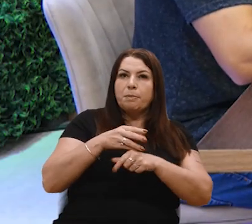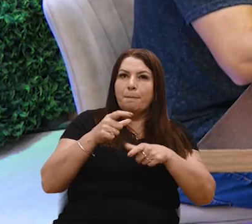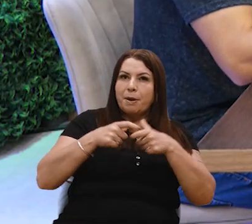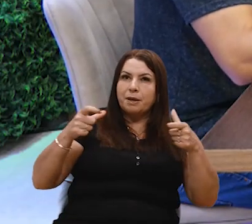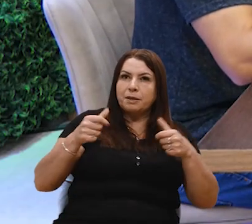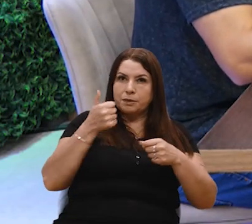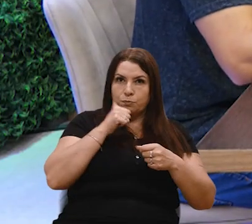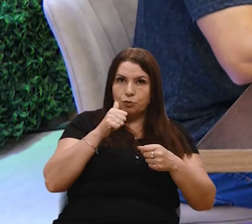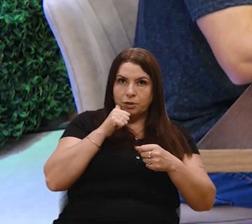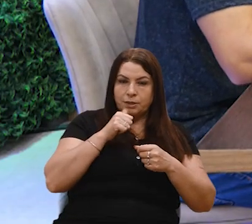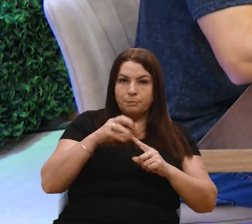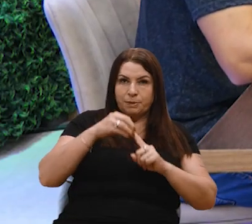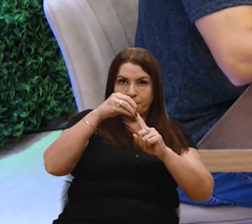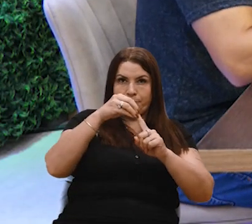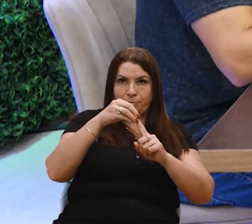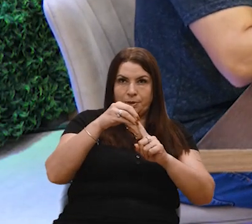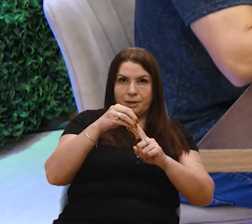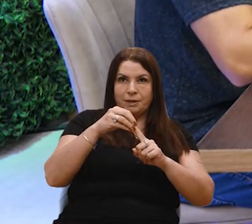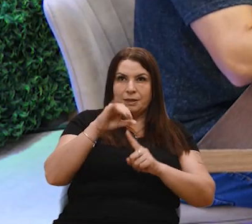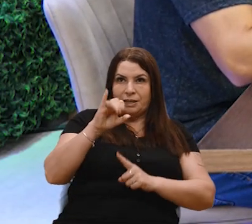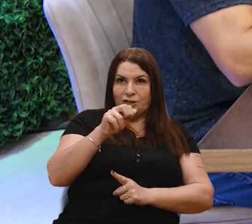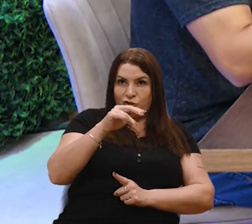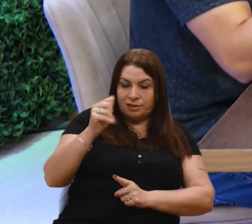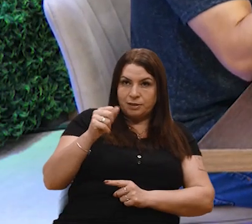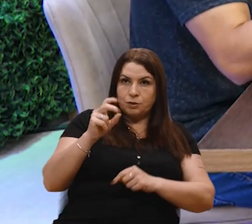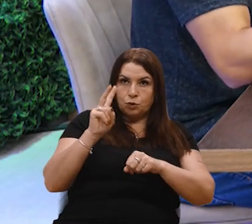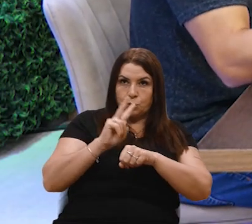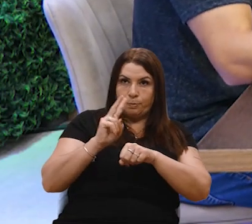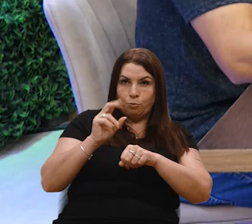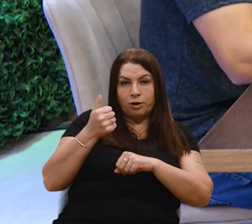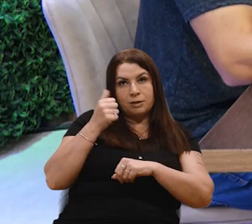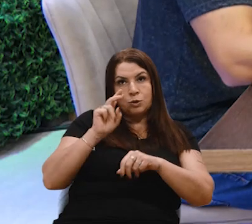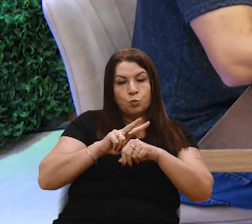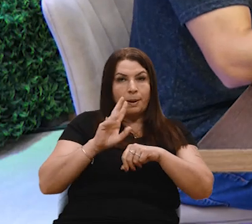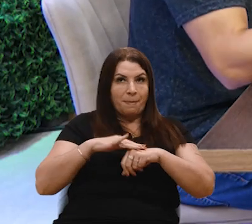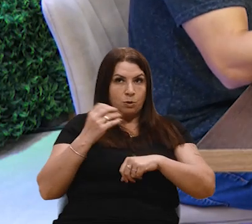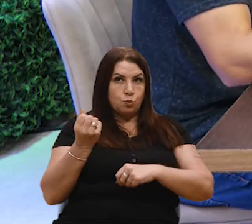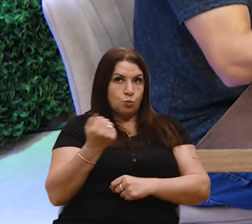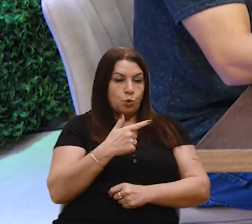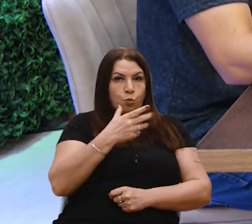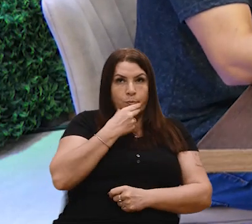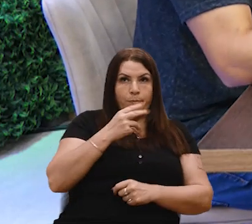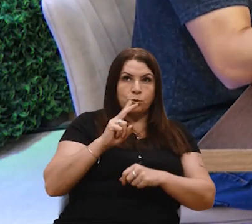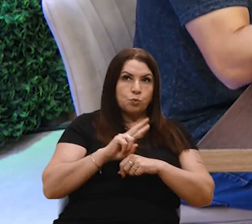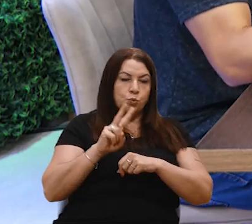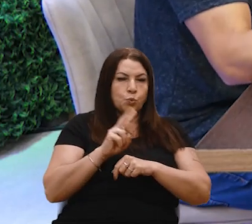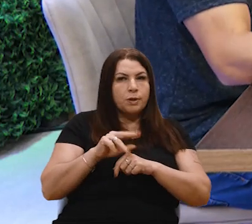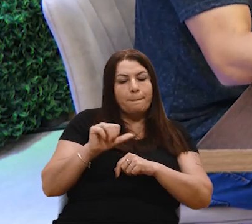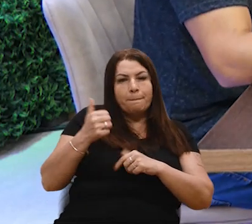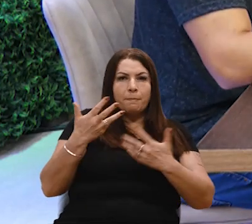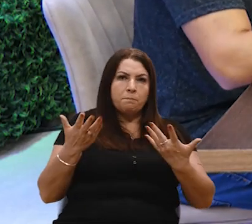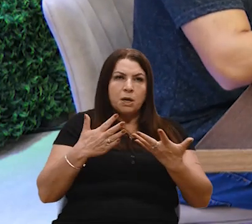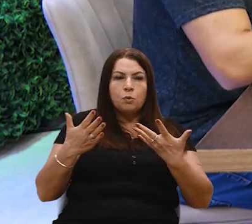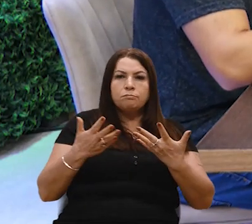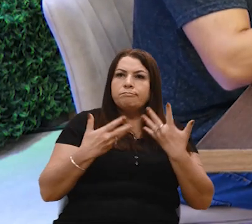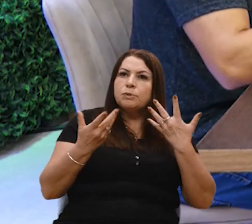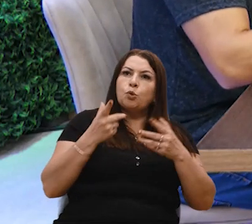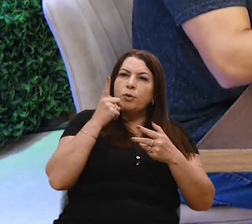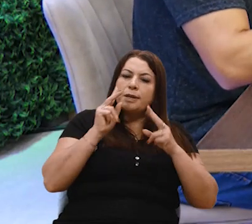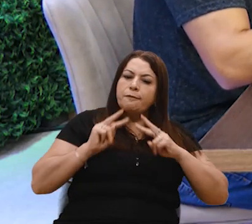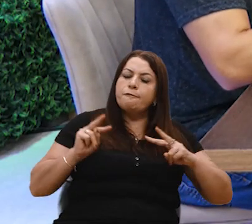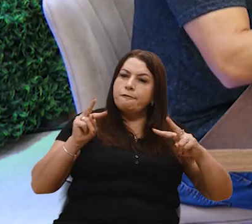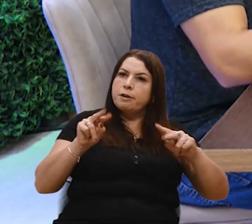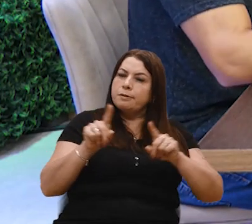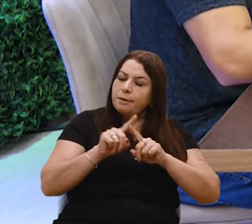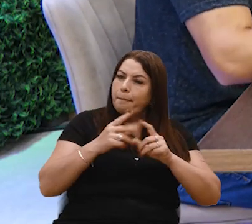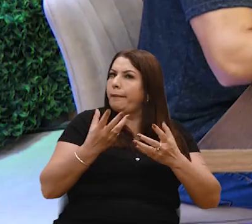ver uma participação maior das mulheres, principalmente Jéssica. Mulher se cuida mais que o homem, né? Sim. Procura muito mais se cuidar. No teu